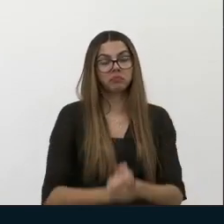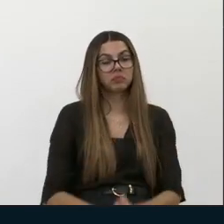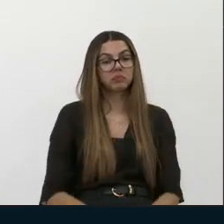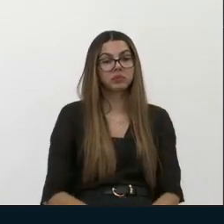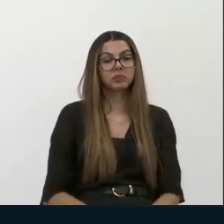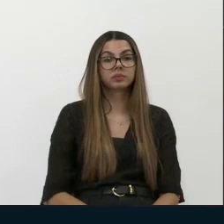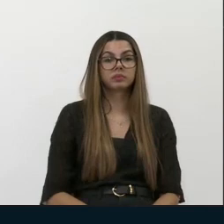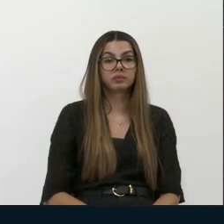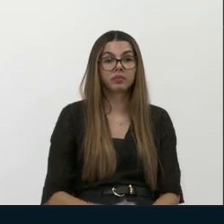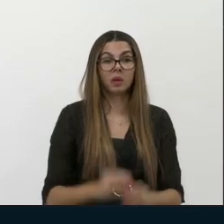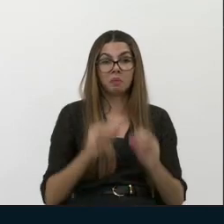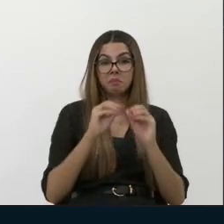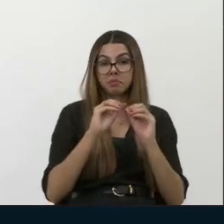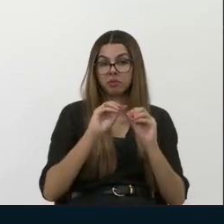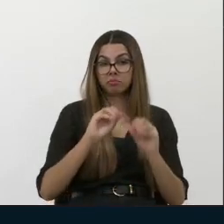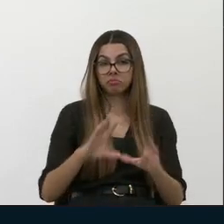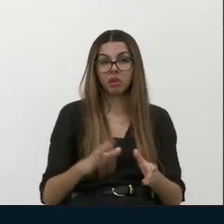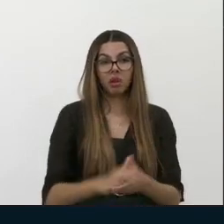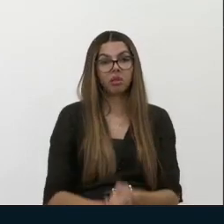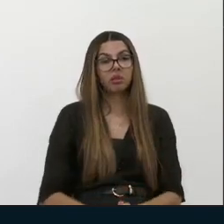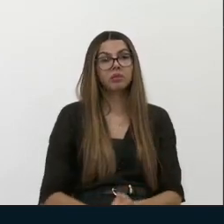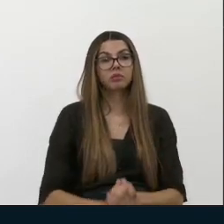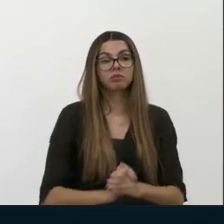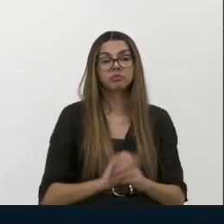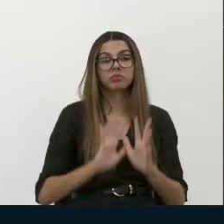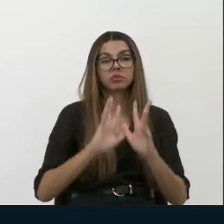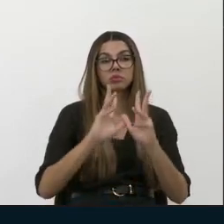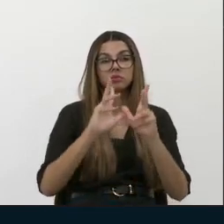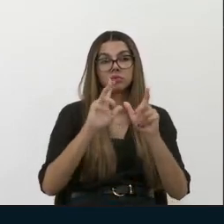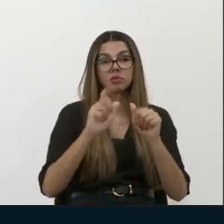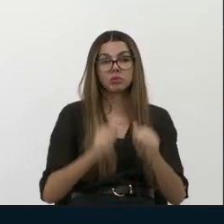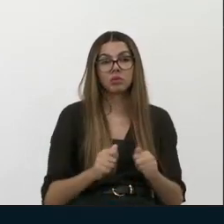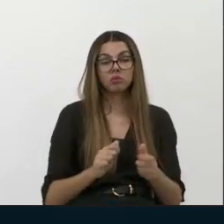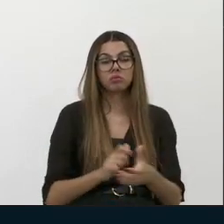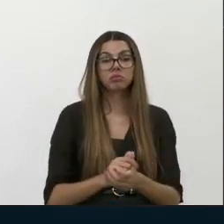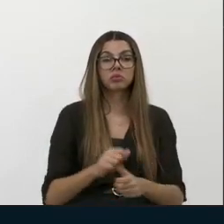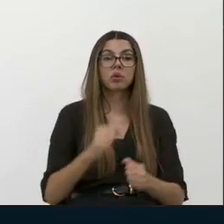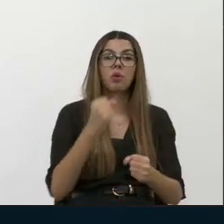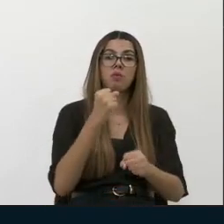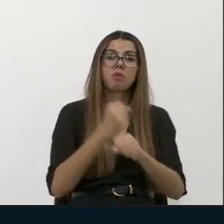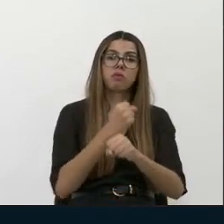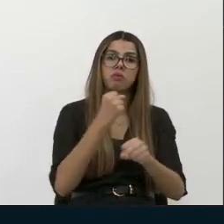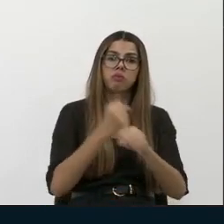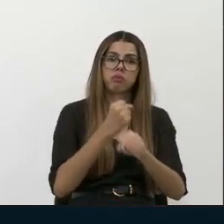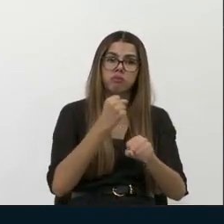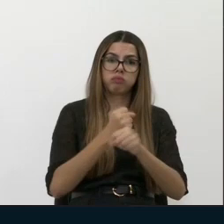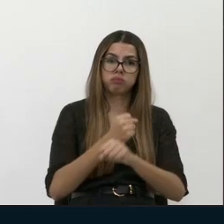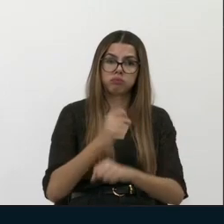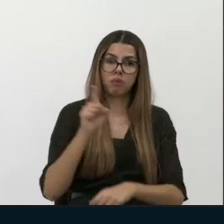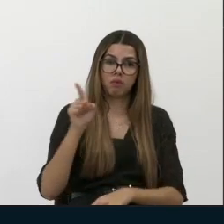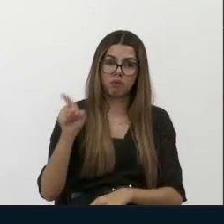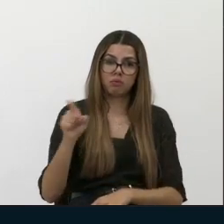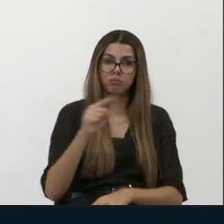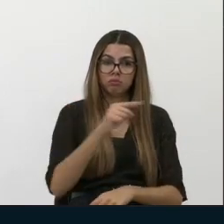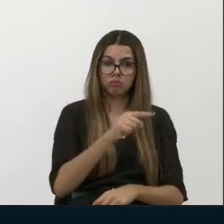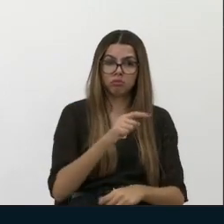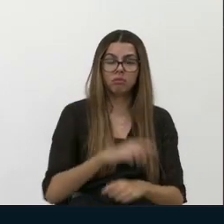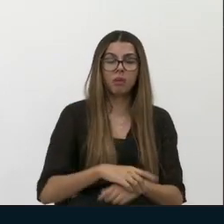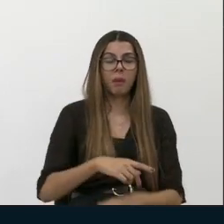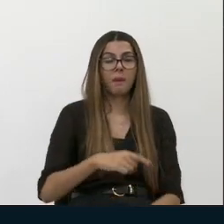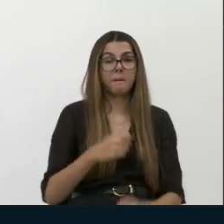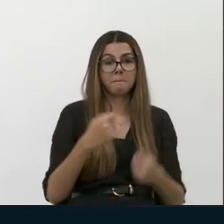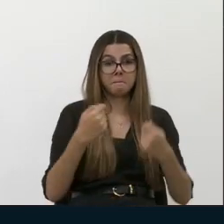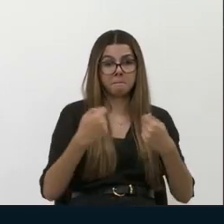vai prejudicar a todos, porque esta obra, tanto do Trevo de Bom Sucesso como da Jacupesco, deveria o prefeito